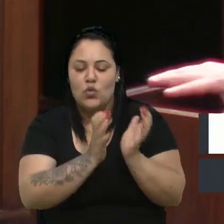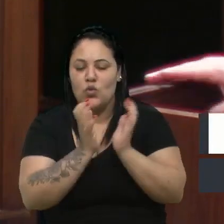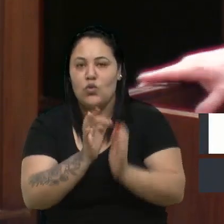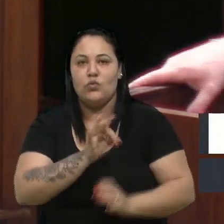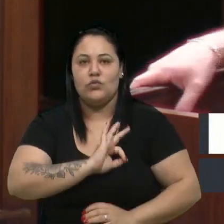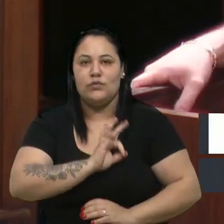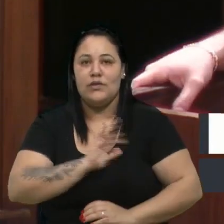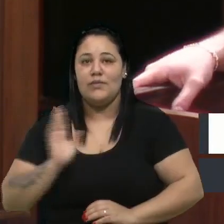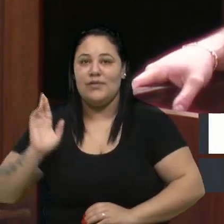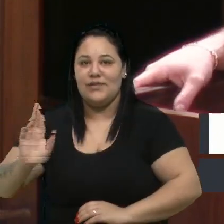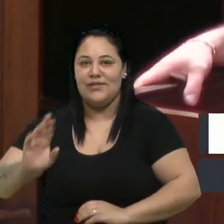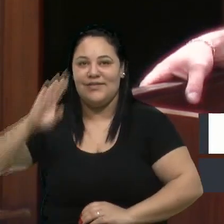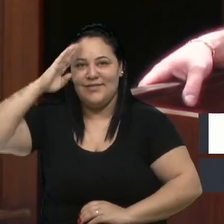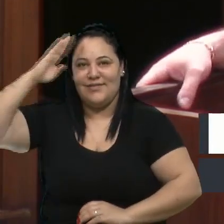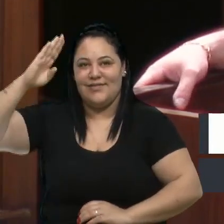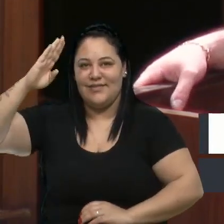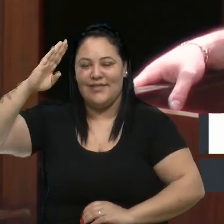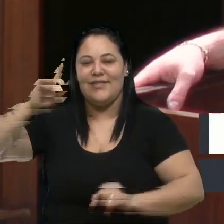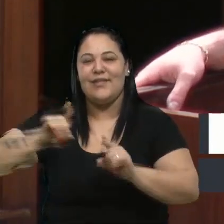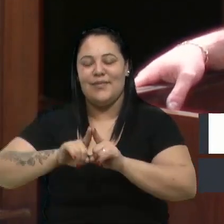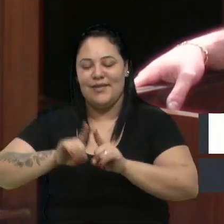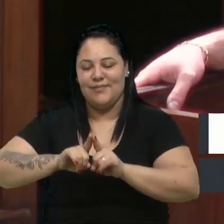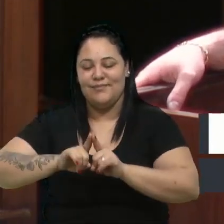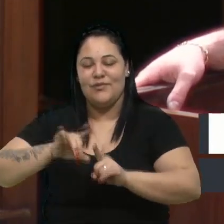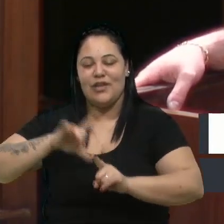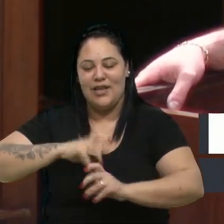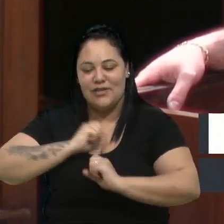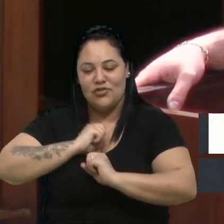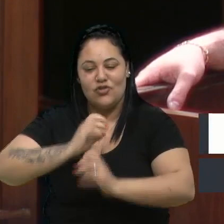Coronel Vargas aí por tomar essa decisão e esse